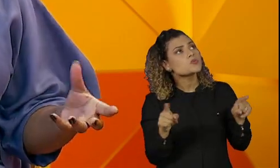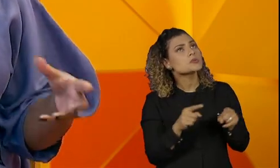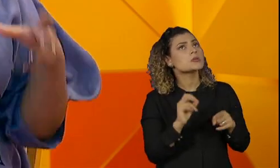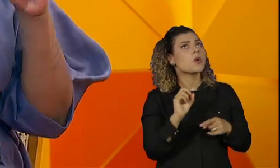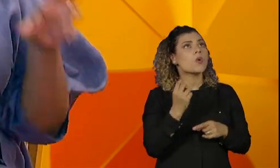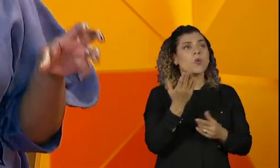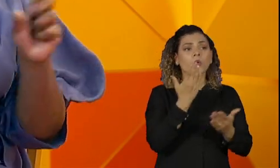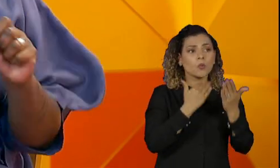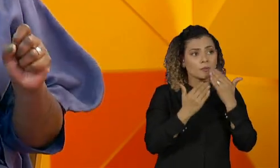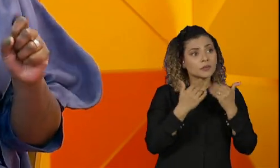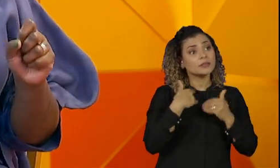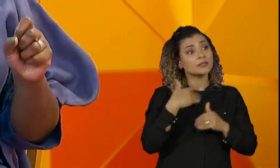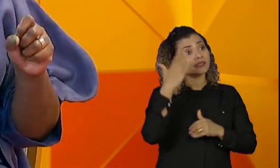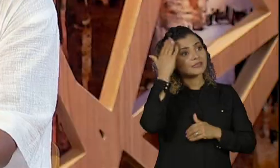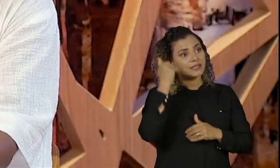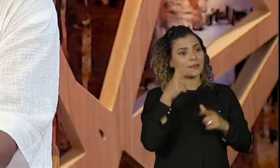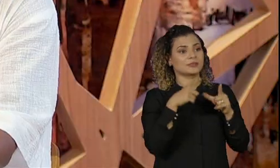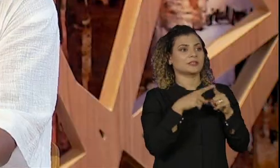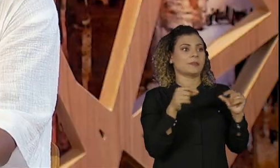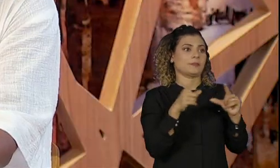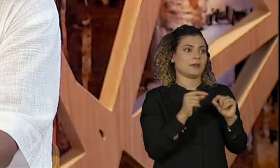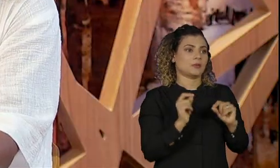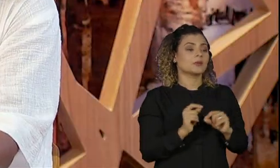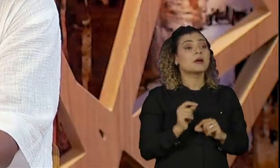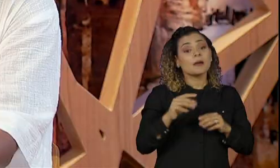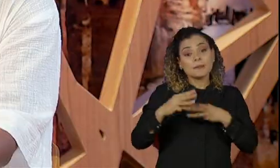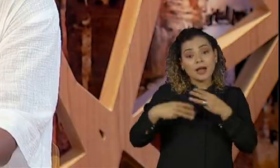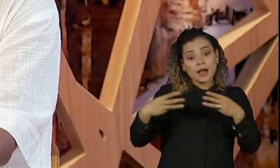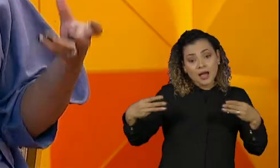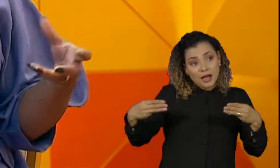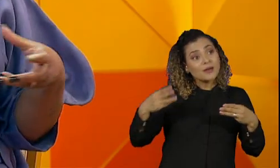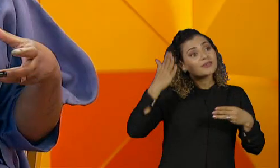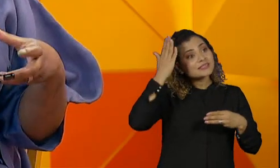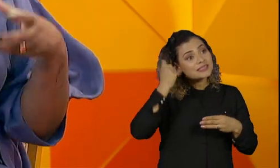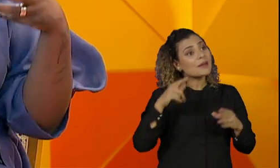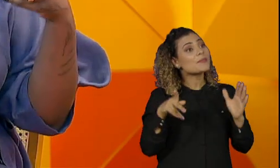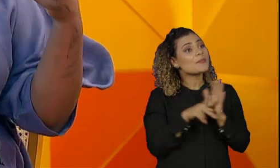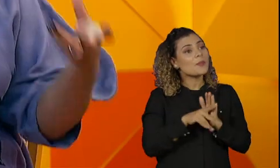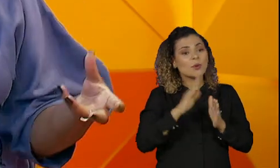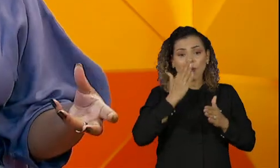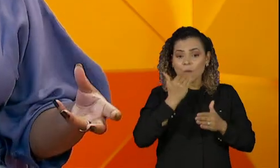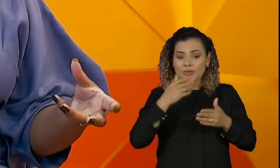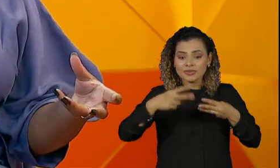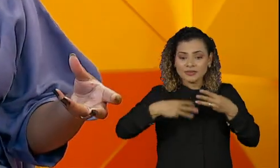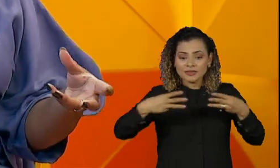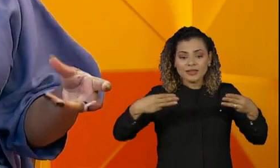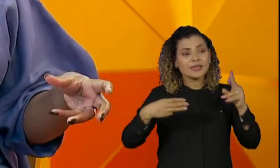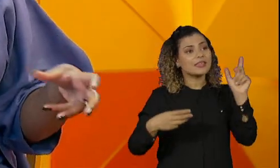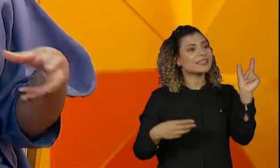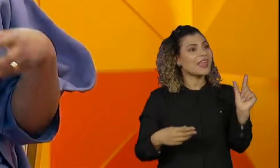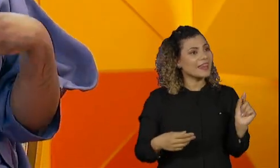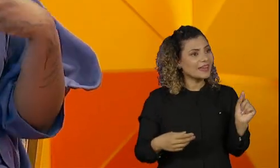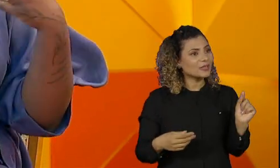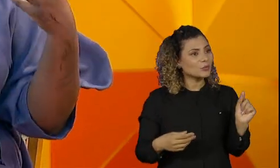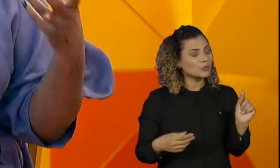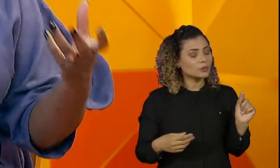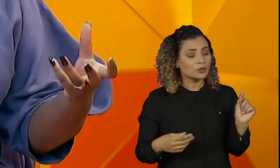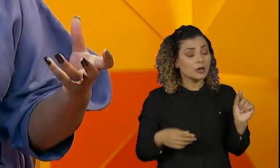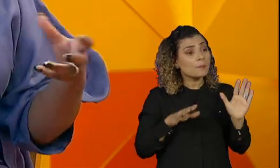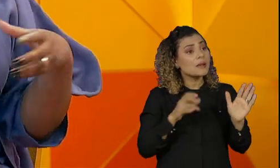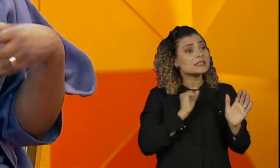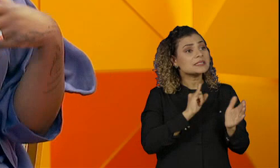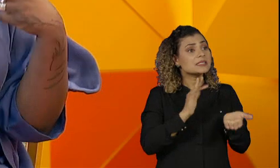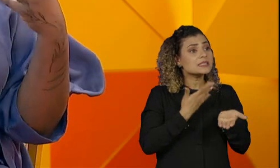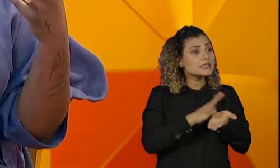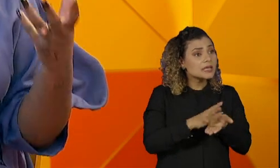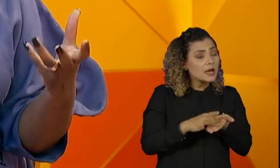uma comida, a gente sabe que é japonesa. Se a gente vai falar de macarrão, a gente sabe que o macarrão é italiano. Agora, se a gente vai falar de samba,